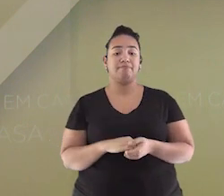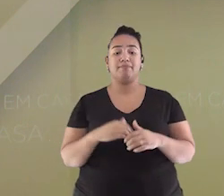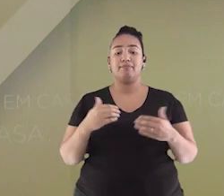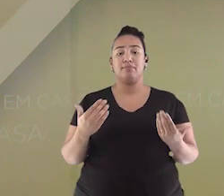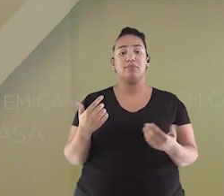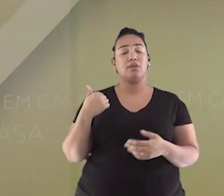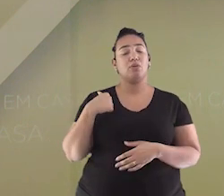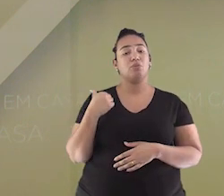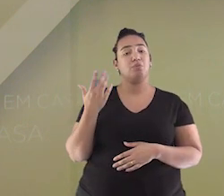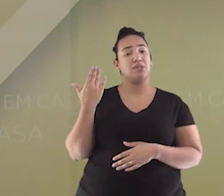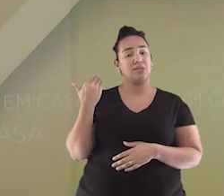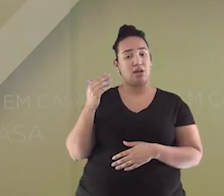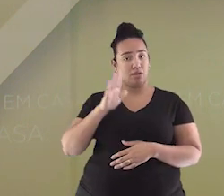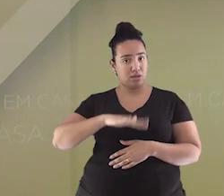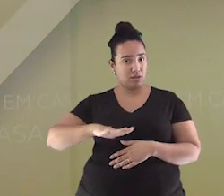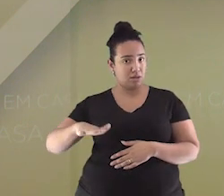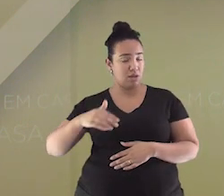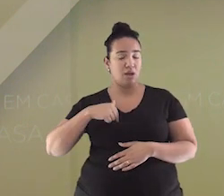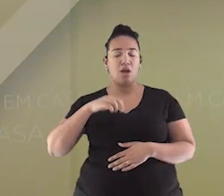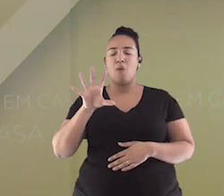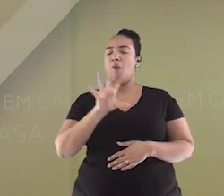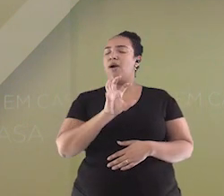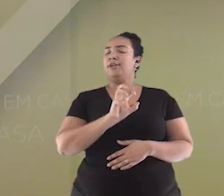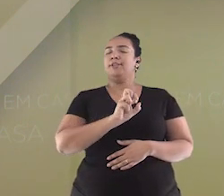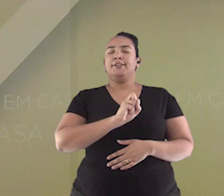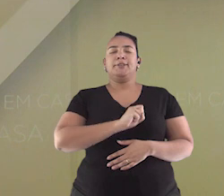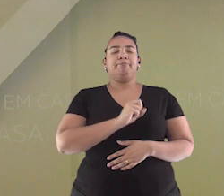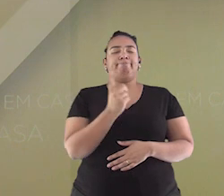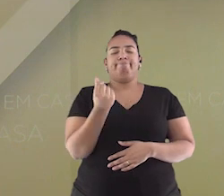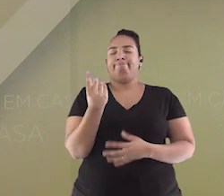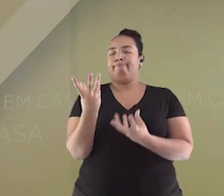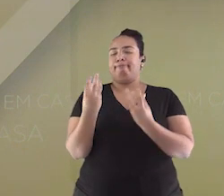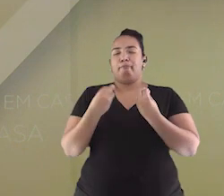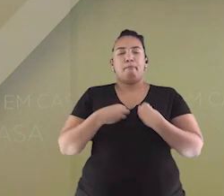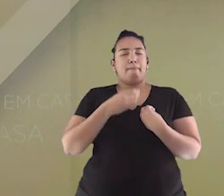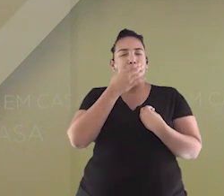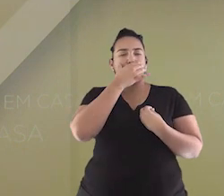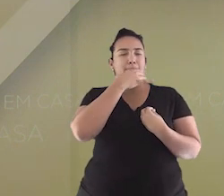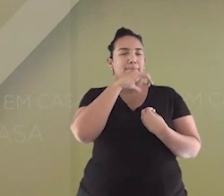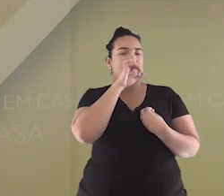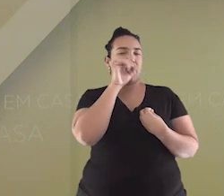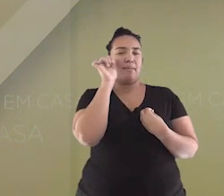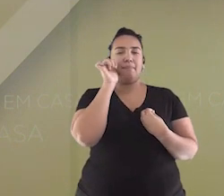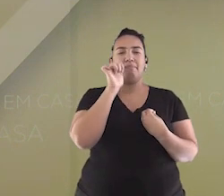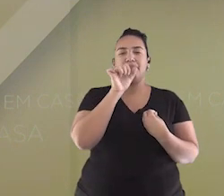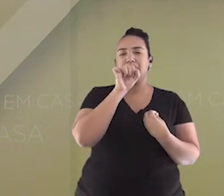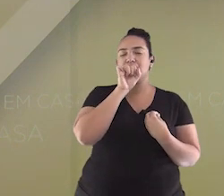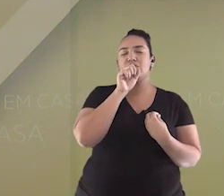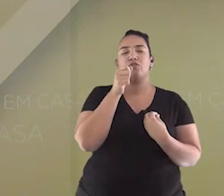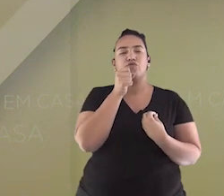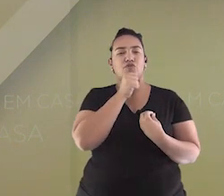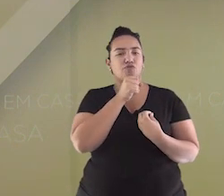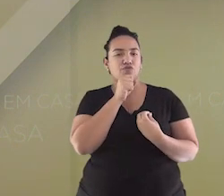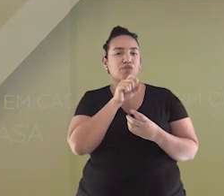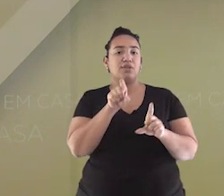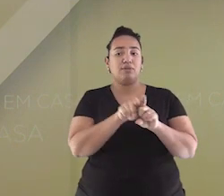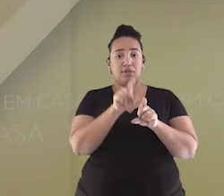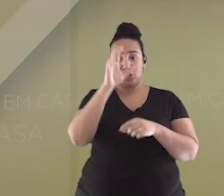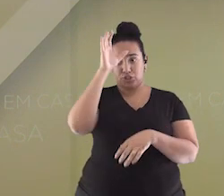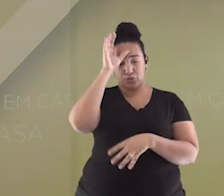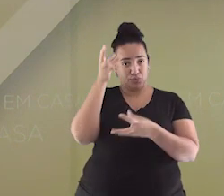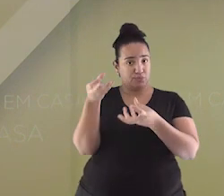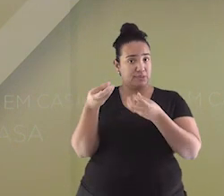era criança, mais ou menos da idade de vocês, eu amava ganhar dinheiro do meu avô, da minha mãe, e meu tio sempre me dava umas